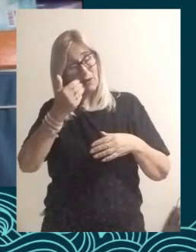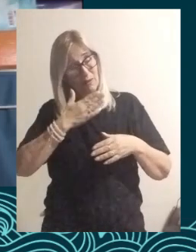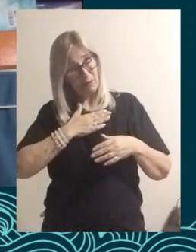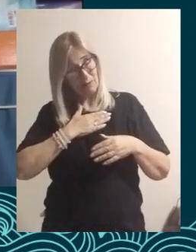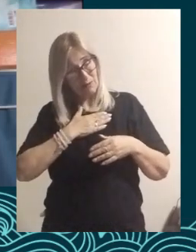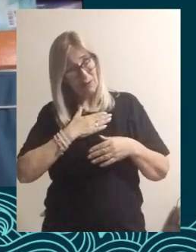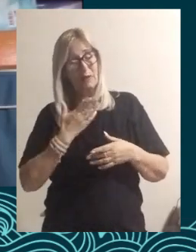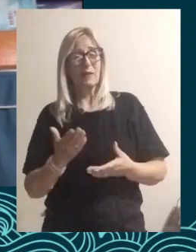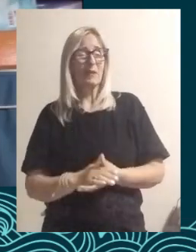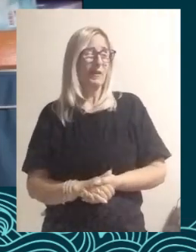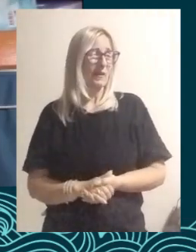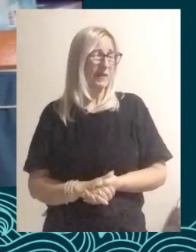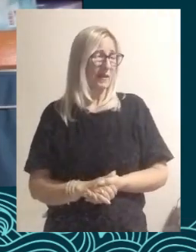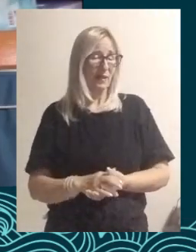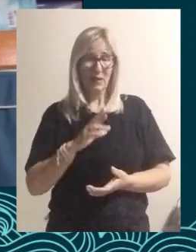gente mesma.